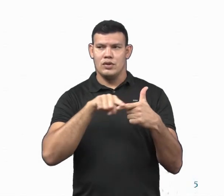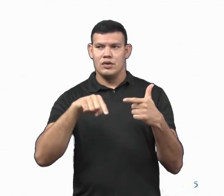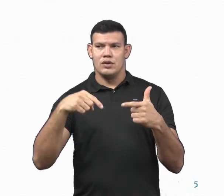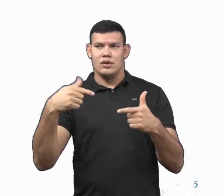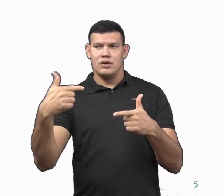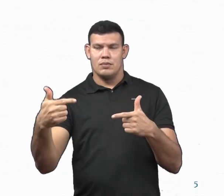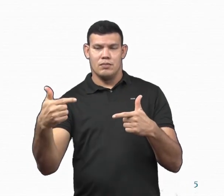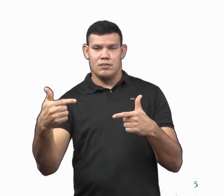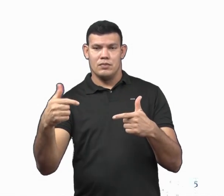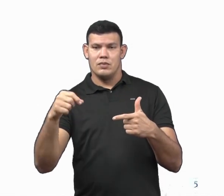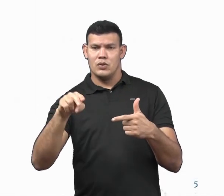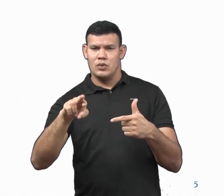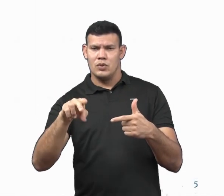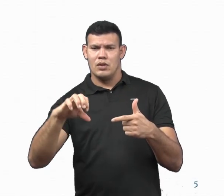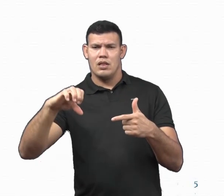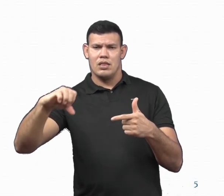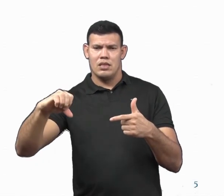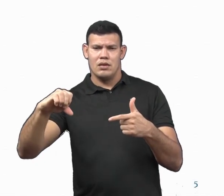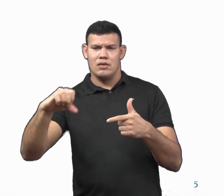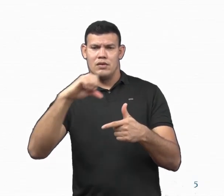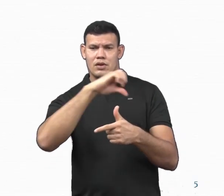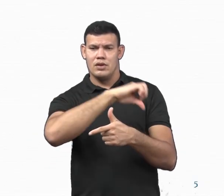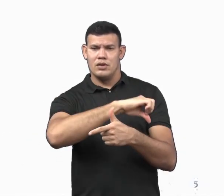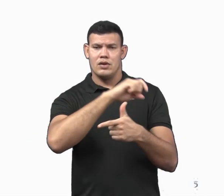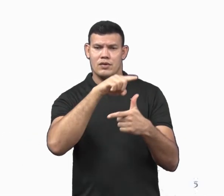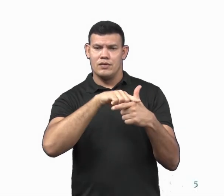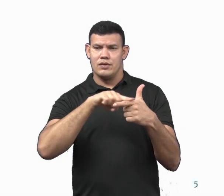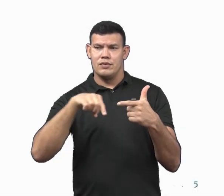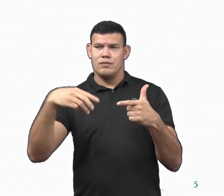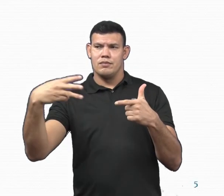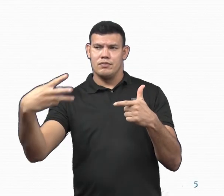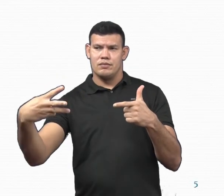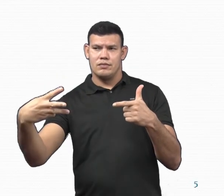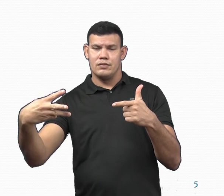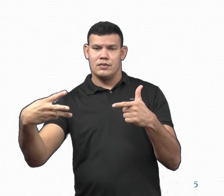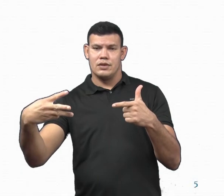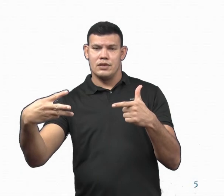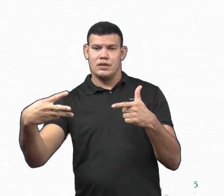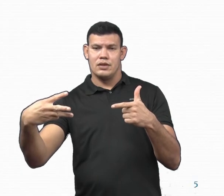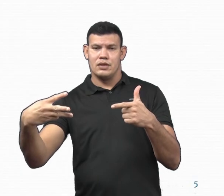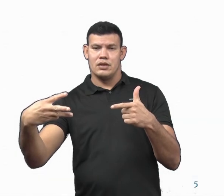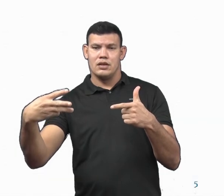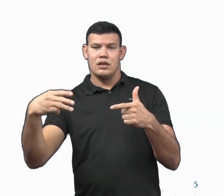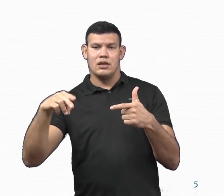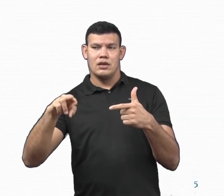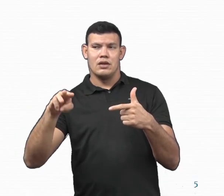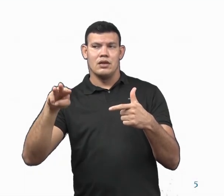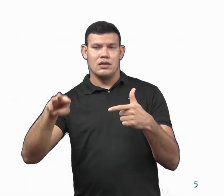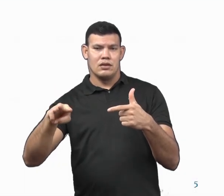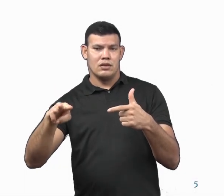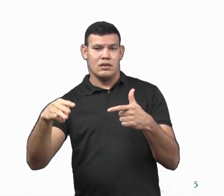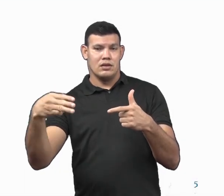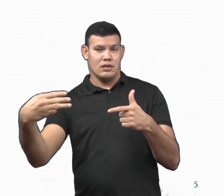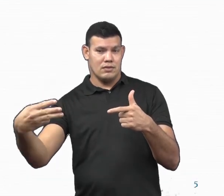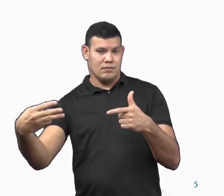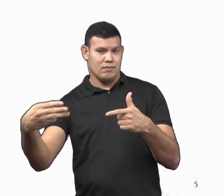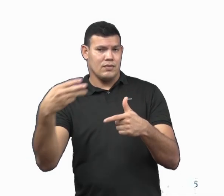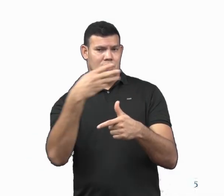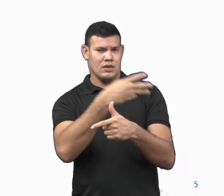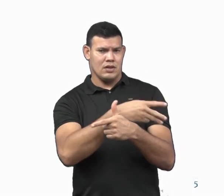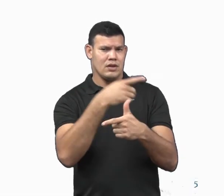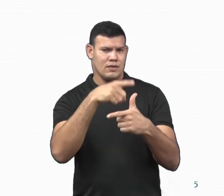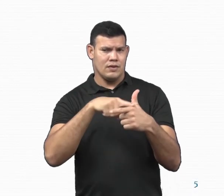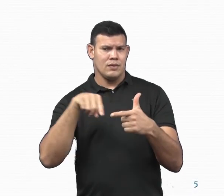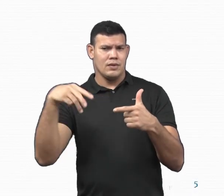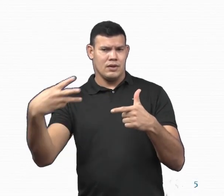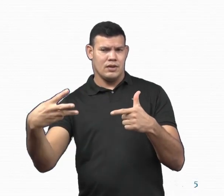dá 1. Percebam que eu vou juntar de 2 em 2 porque é uma raiz quadrada. E vai ficar assim. E eu vou